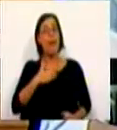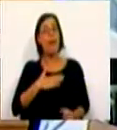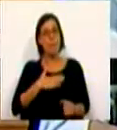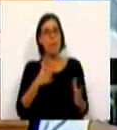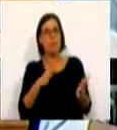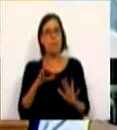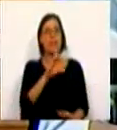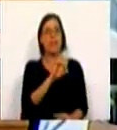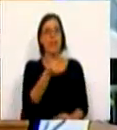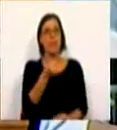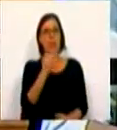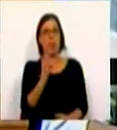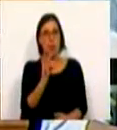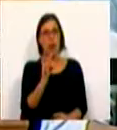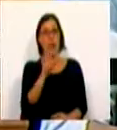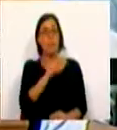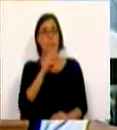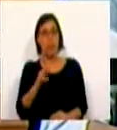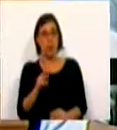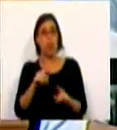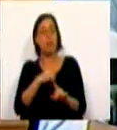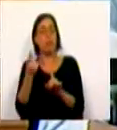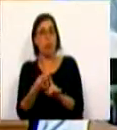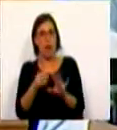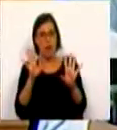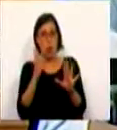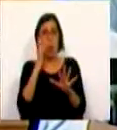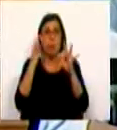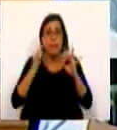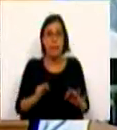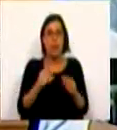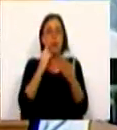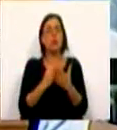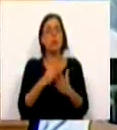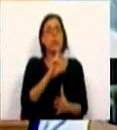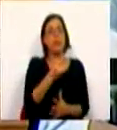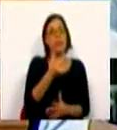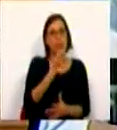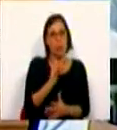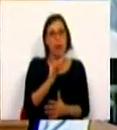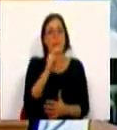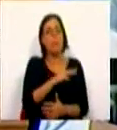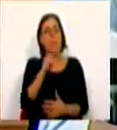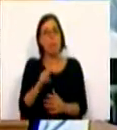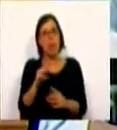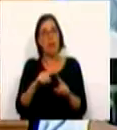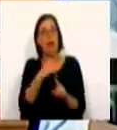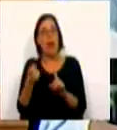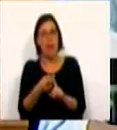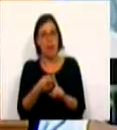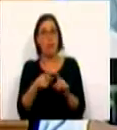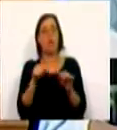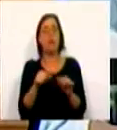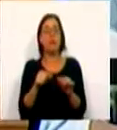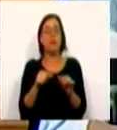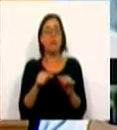de cerca de 624 milhões ano. Aliás, números exatos do estudo, 624 milhões ano, onde